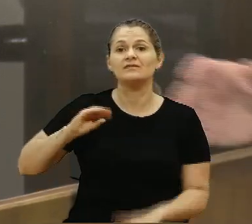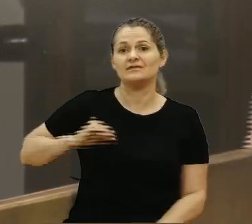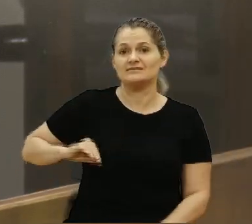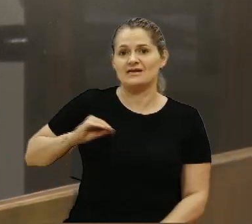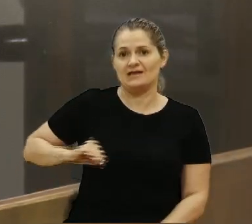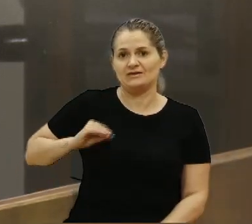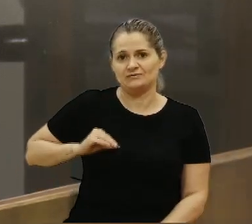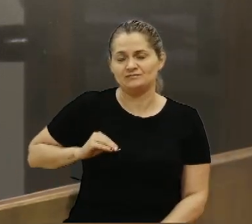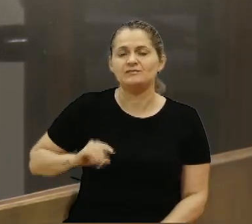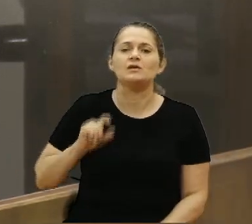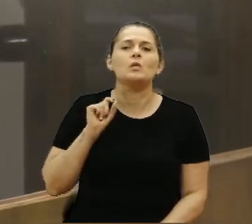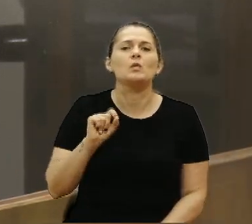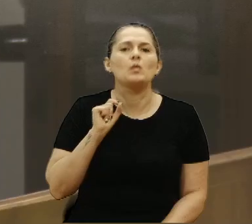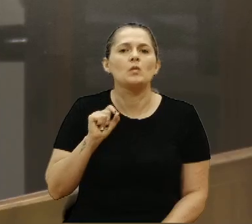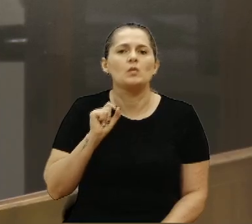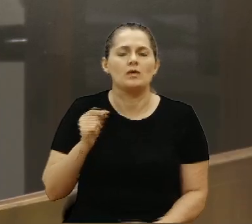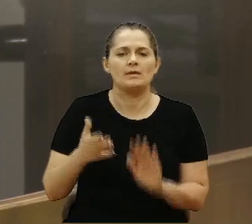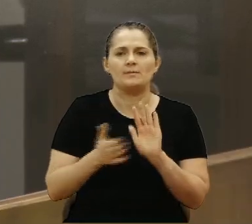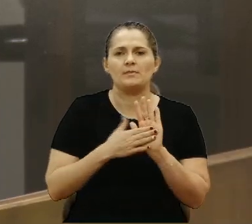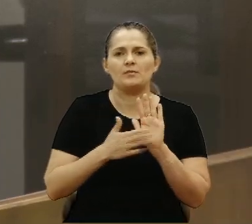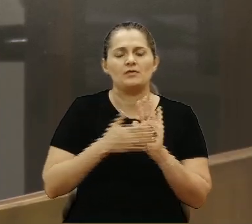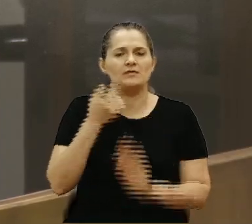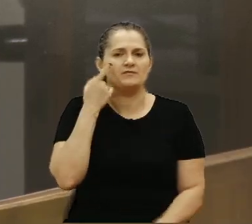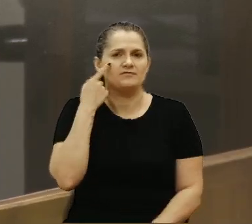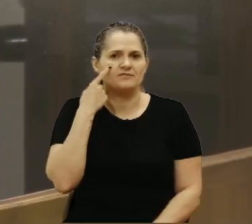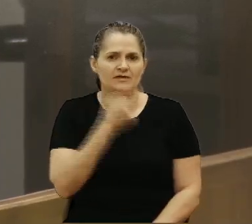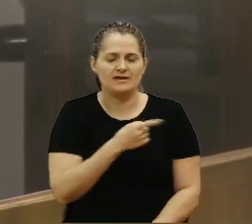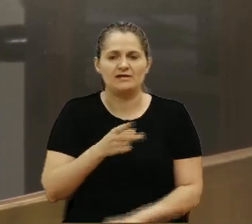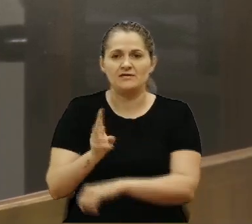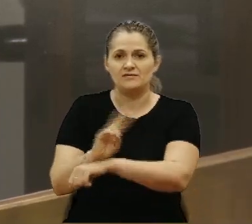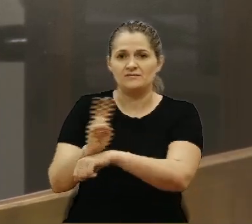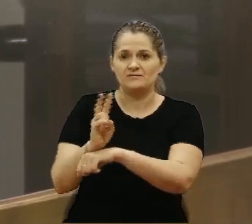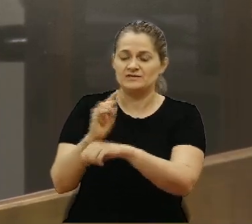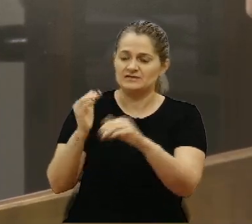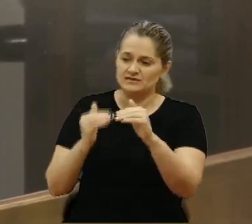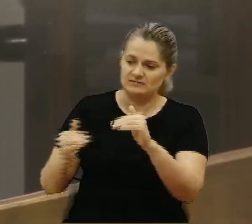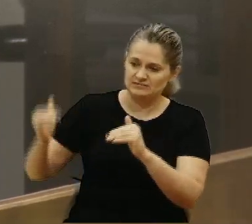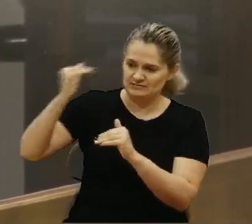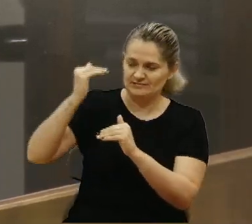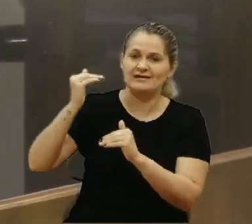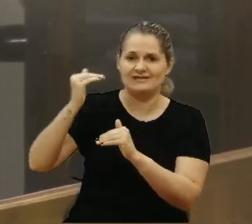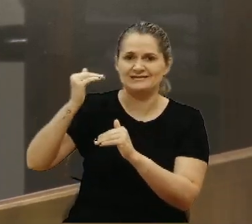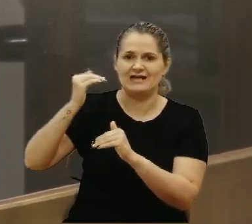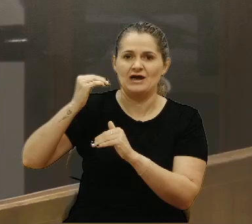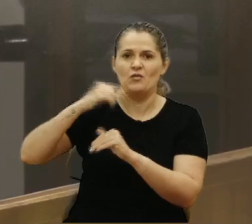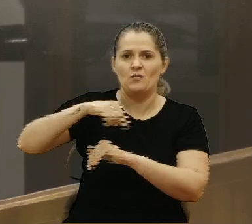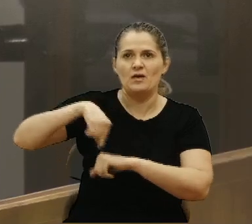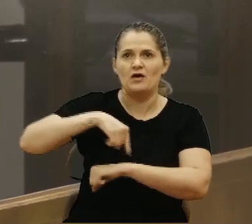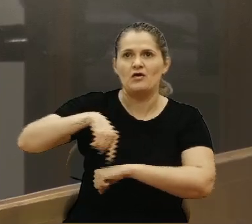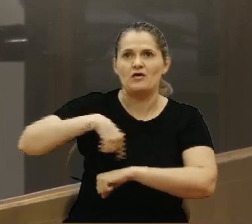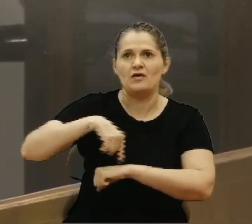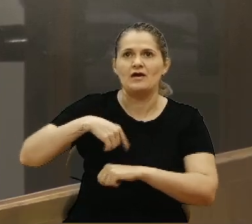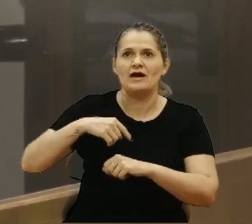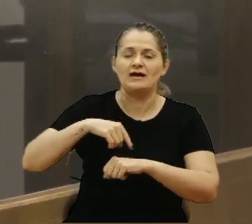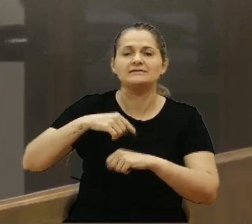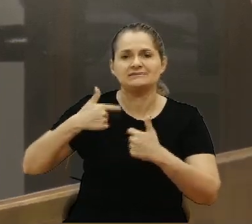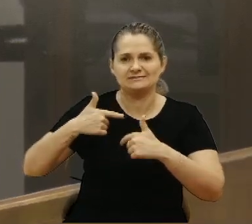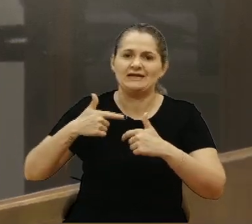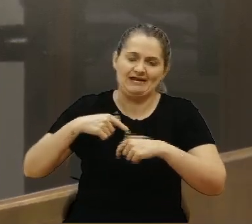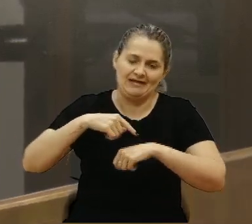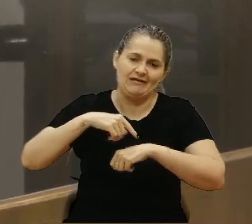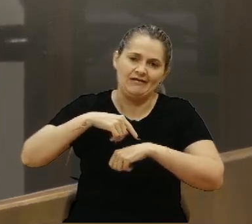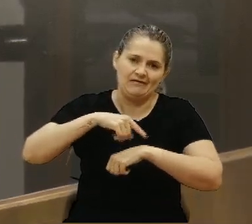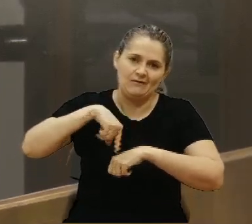salarial. Então, o que essa proposta vê? O fiscal que ganha mais por hora, tudo foi feito por hora de trabalho,